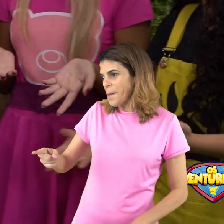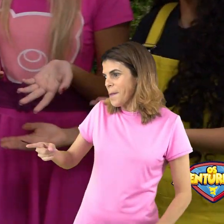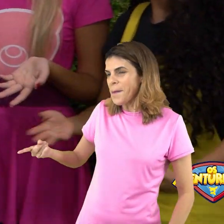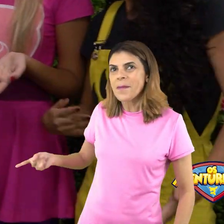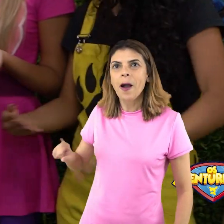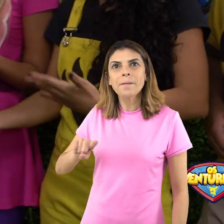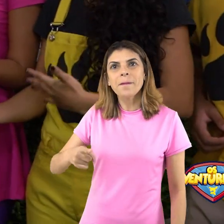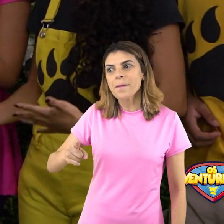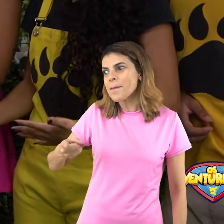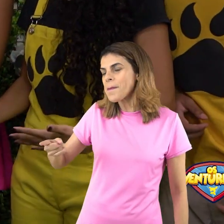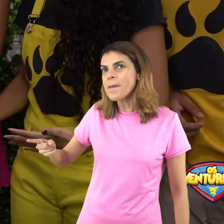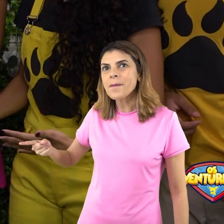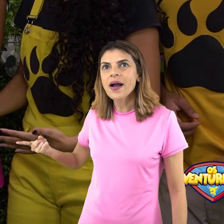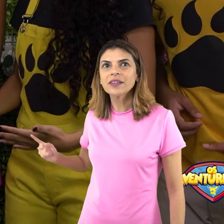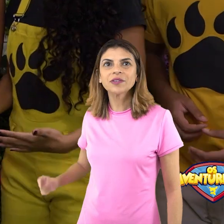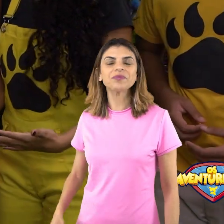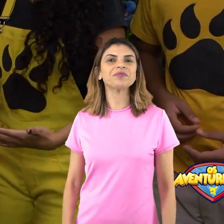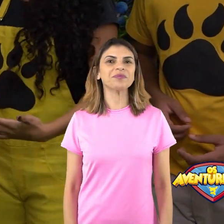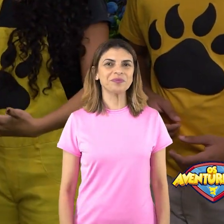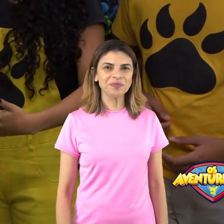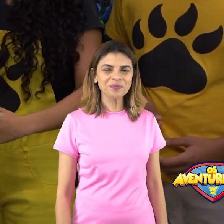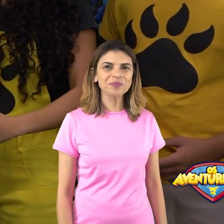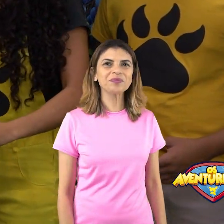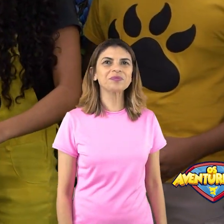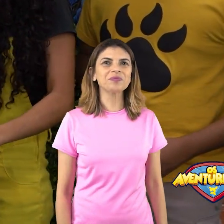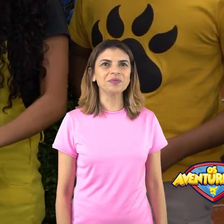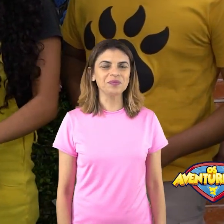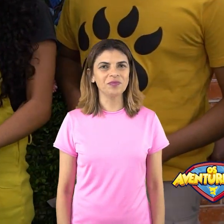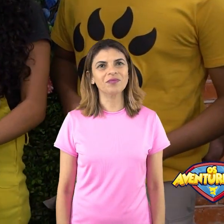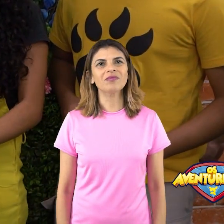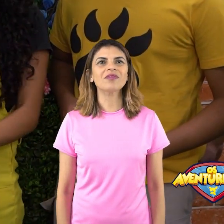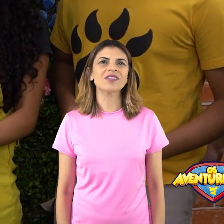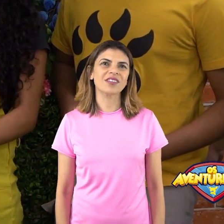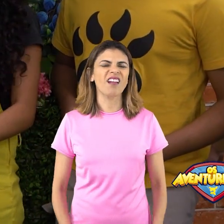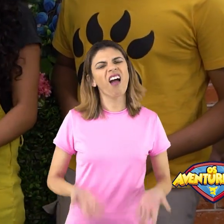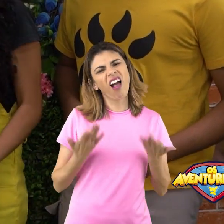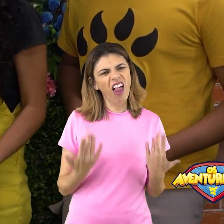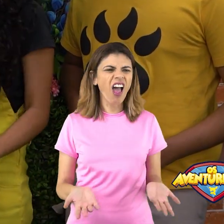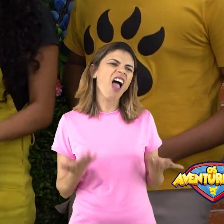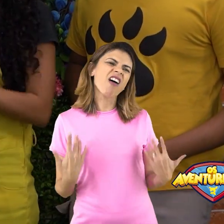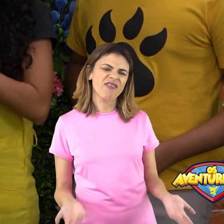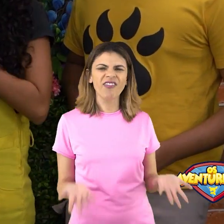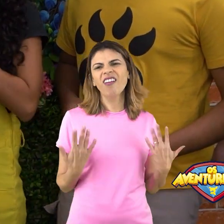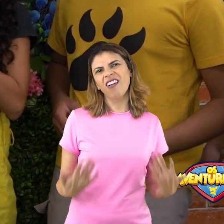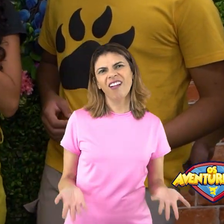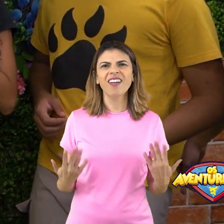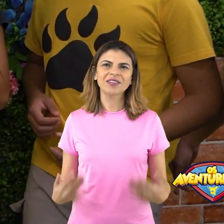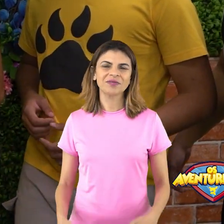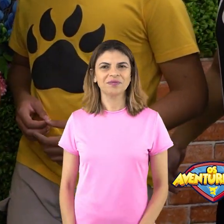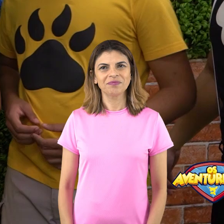passando. Gente, é muito pesada! Você tem a força. É,